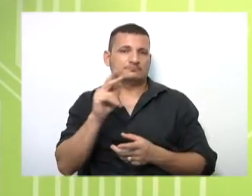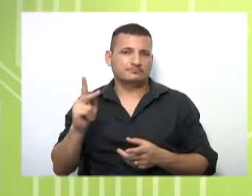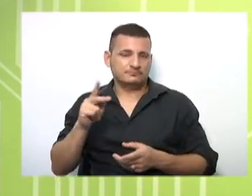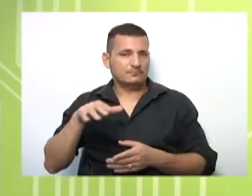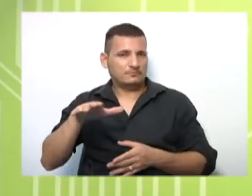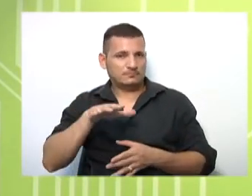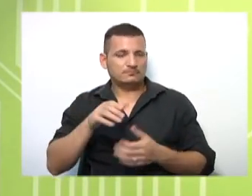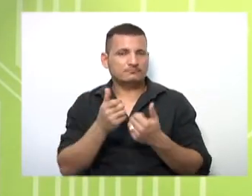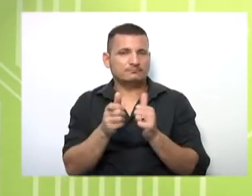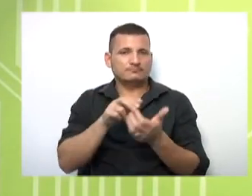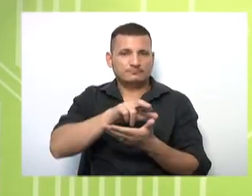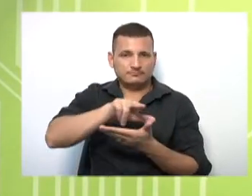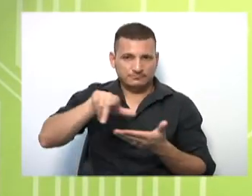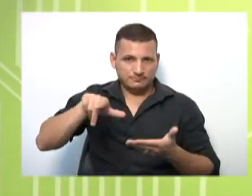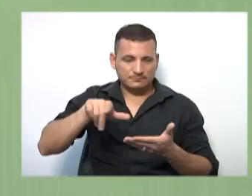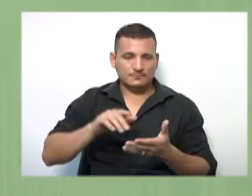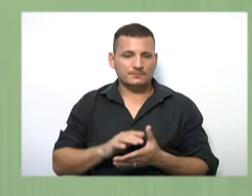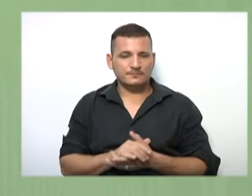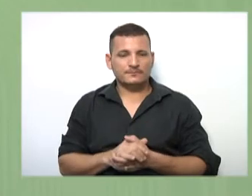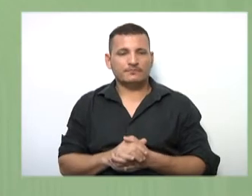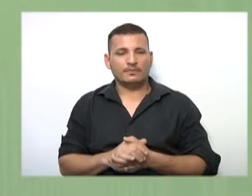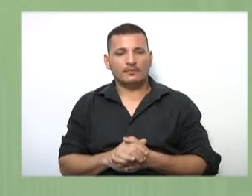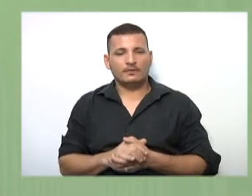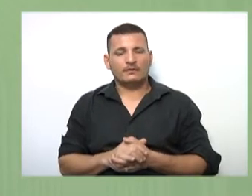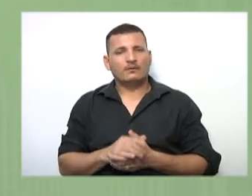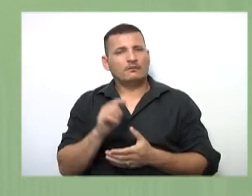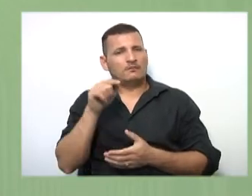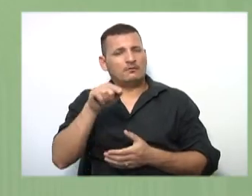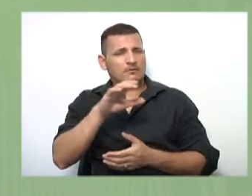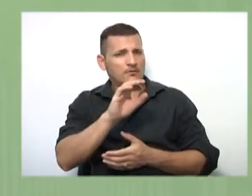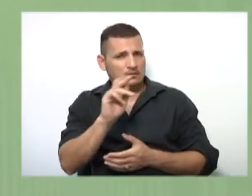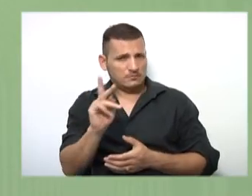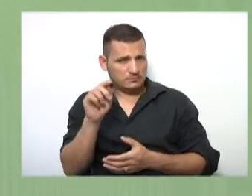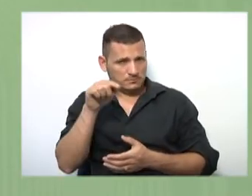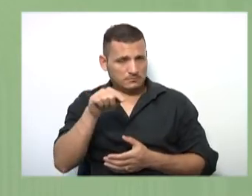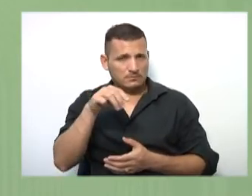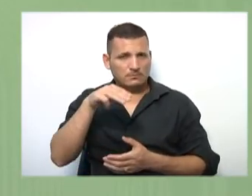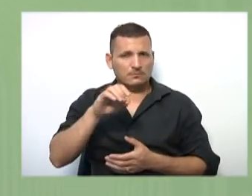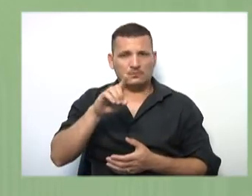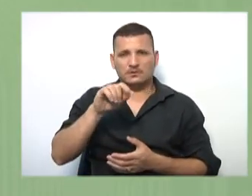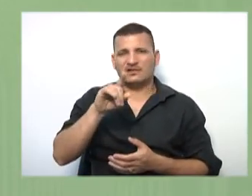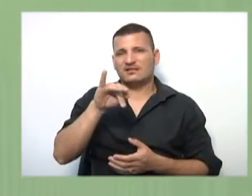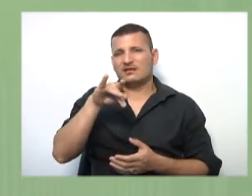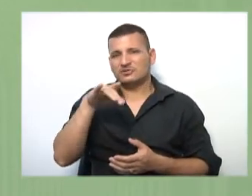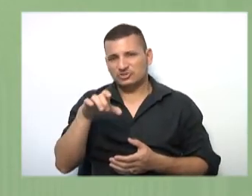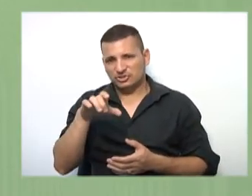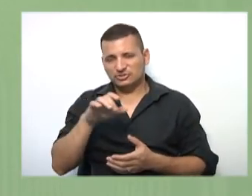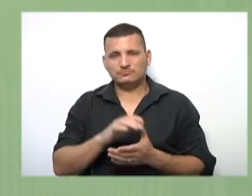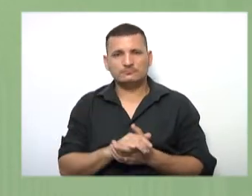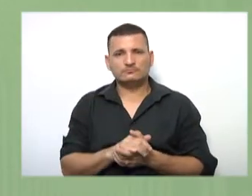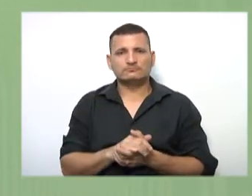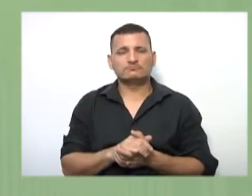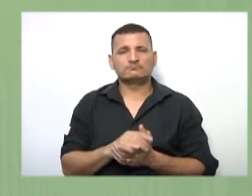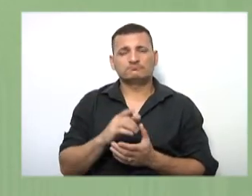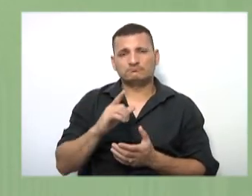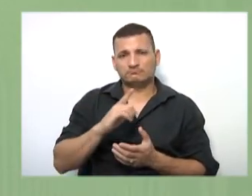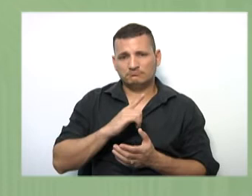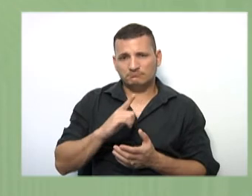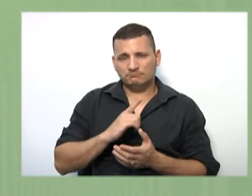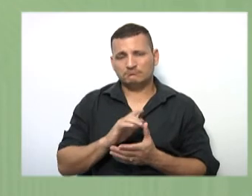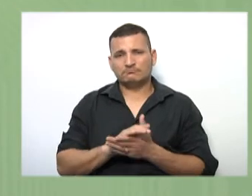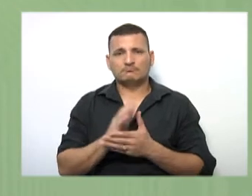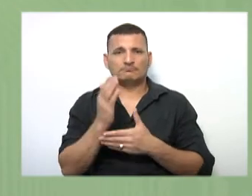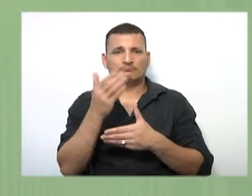do ramo transporte. As modalidades dessa cooperativa são transporte individual de passageiros, como